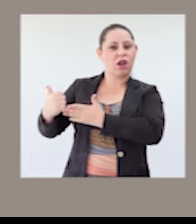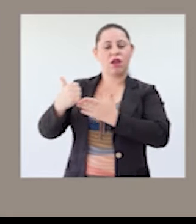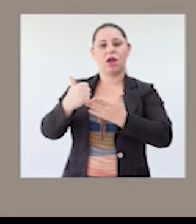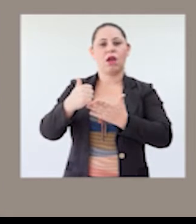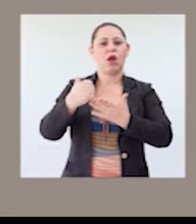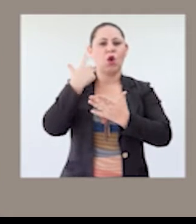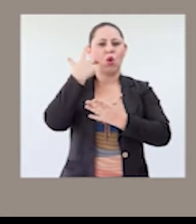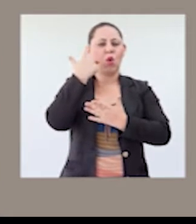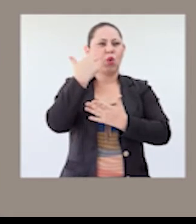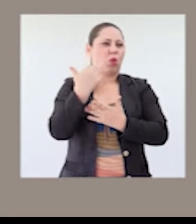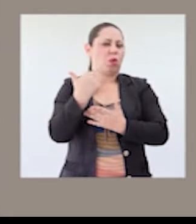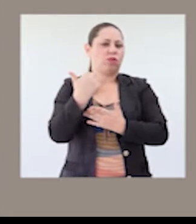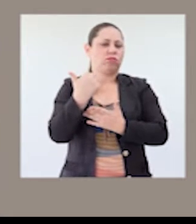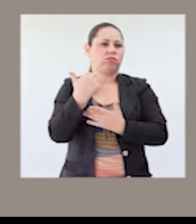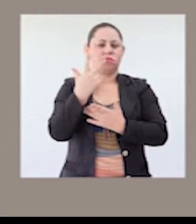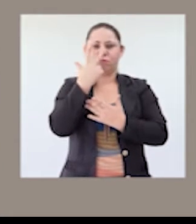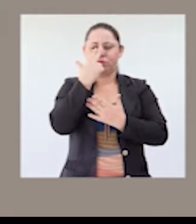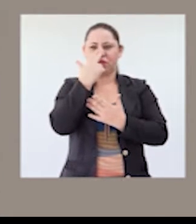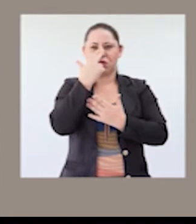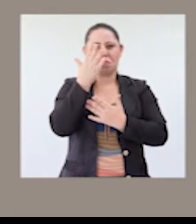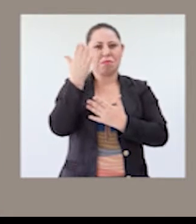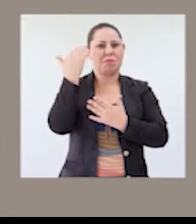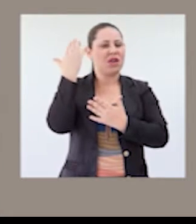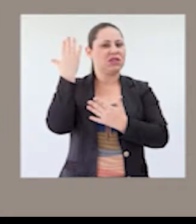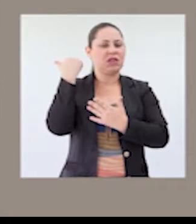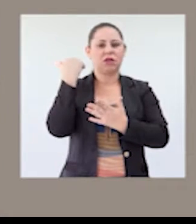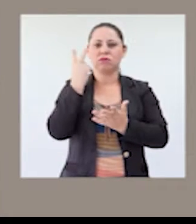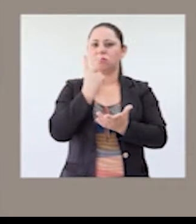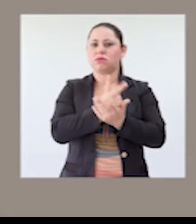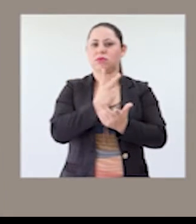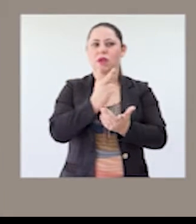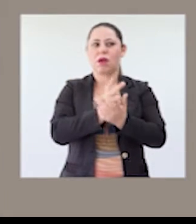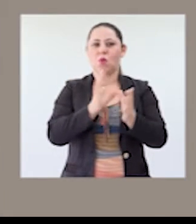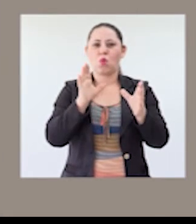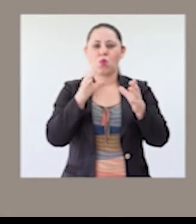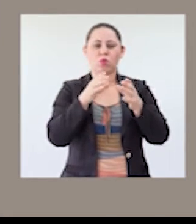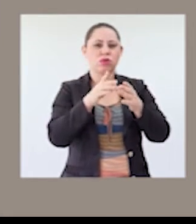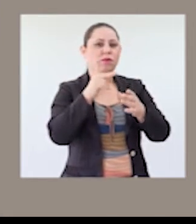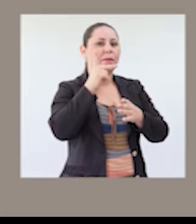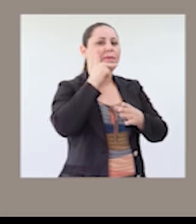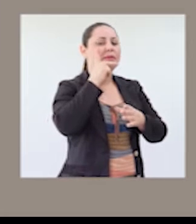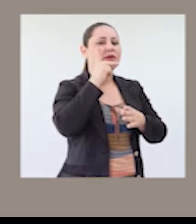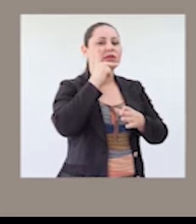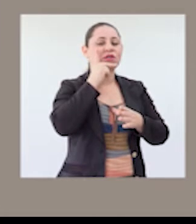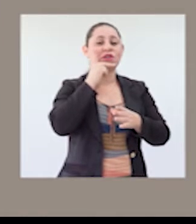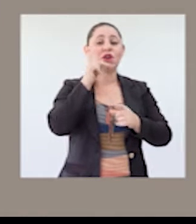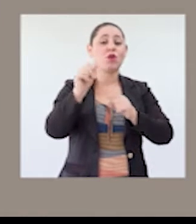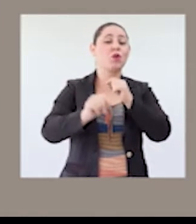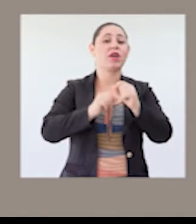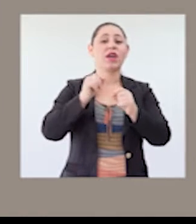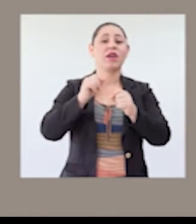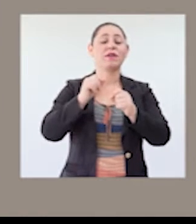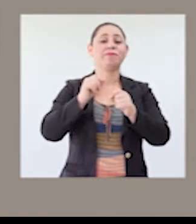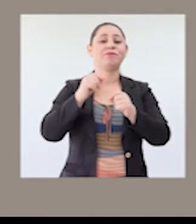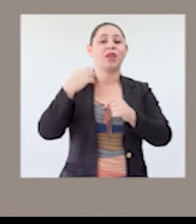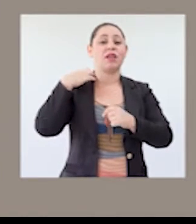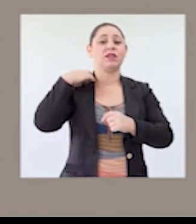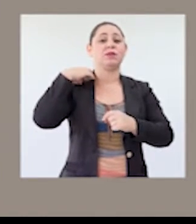comum, era muito comum, né? Hoje em dia nem tanto. Partidos e coligações, candidatos, colocar à